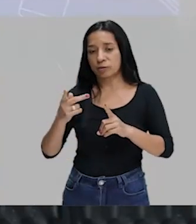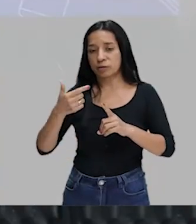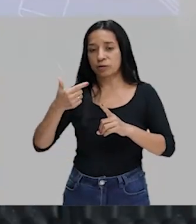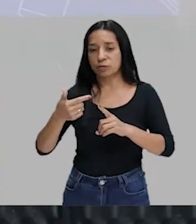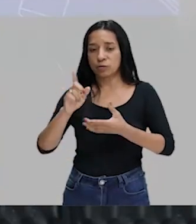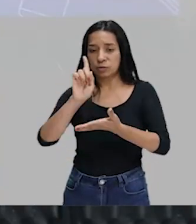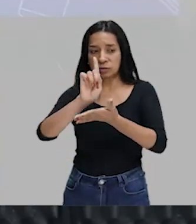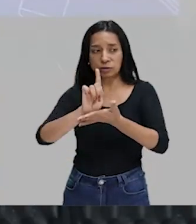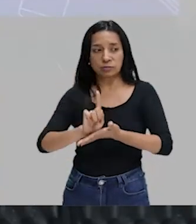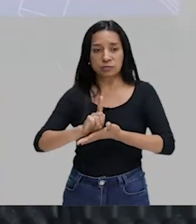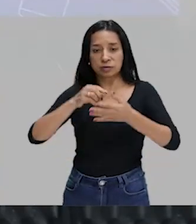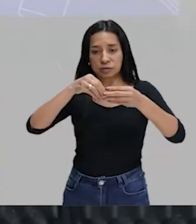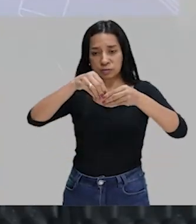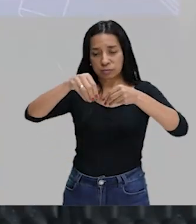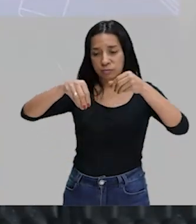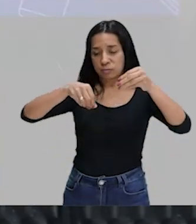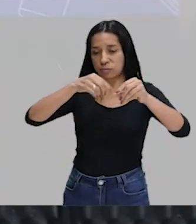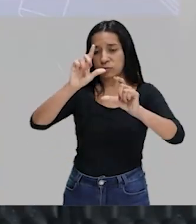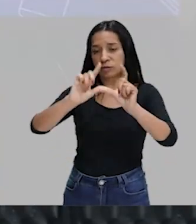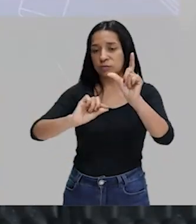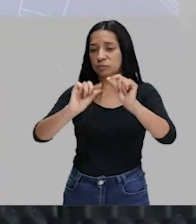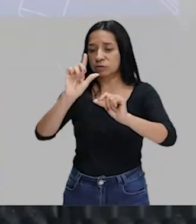né,